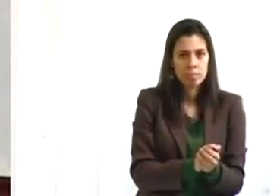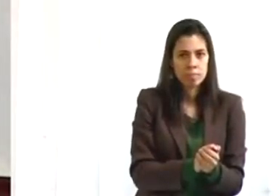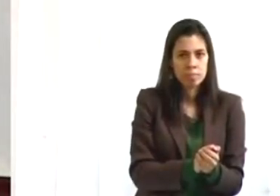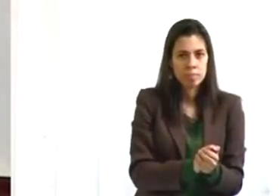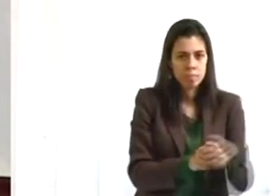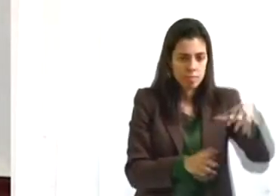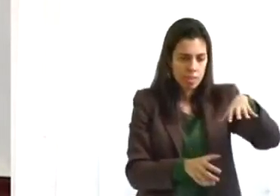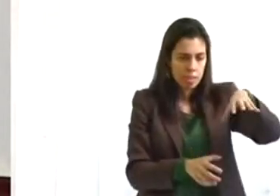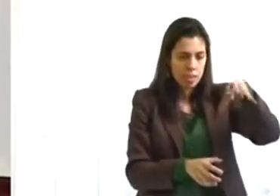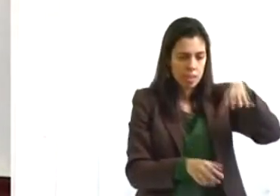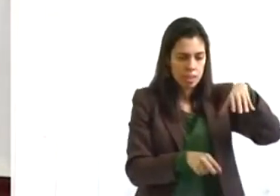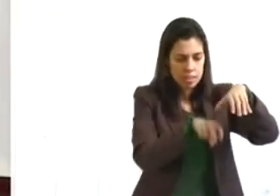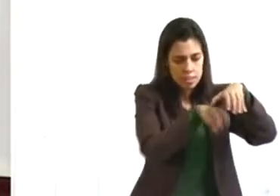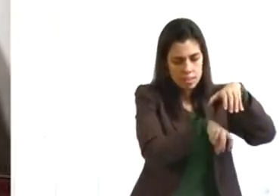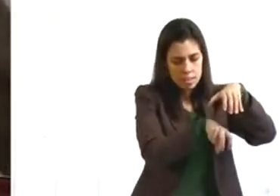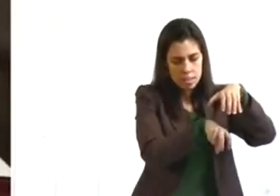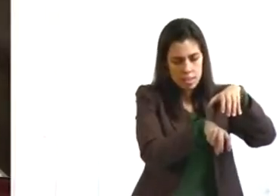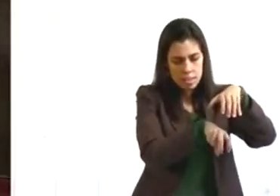a palavra de Deus.